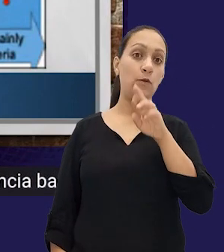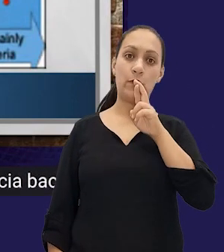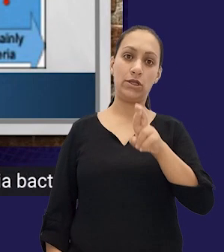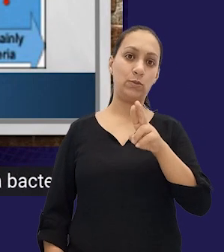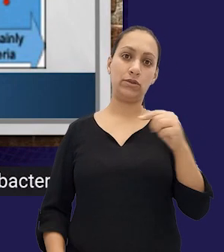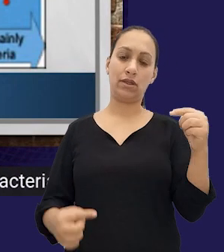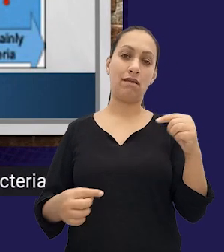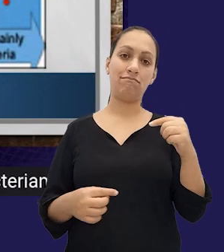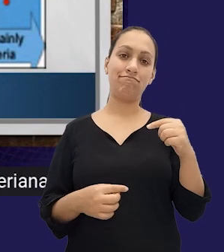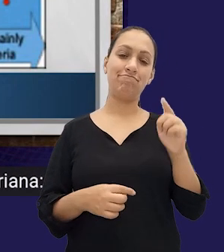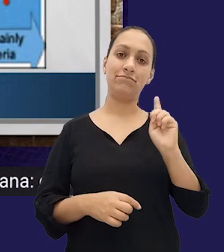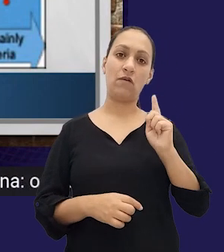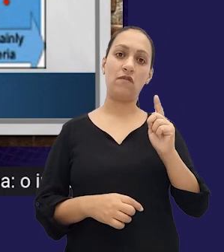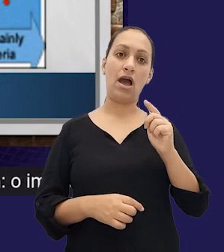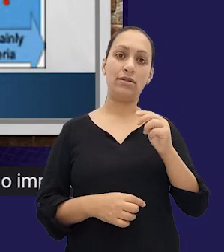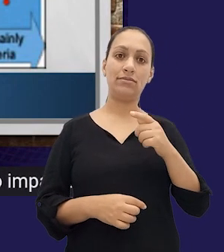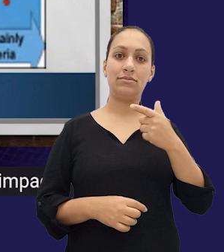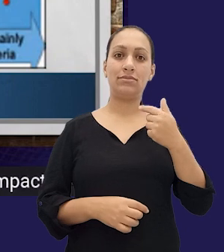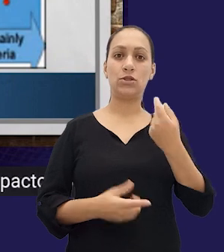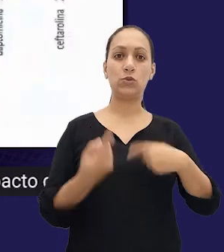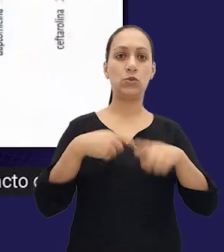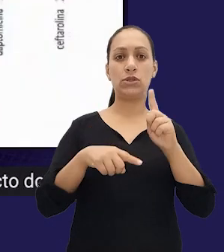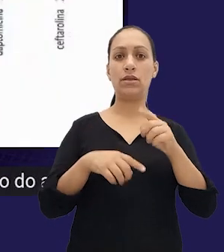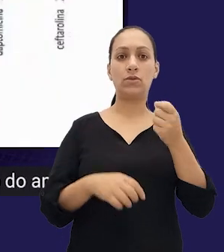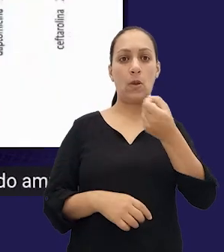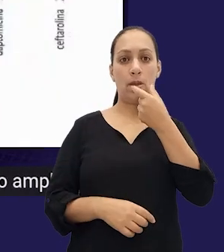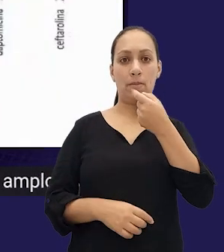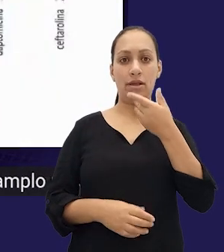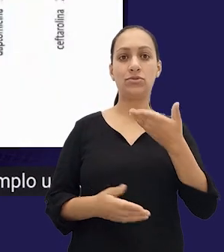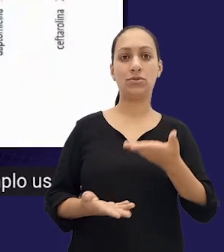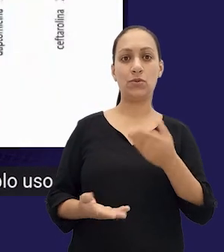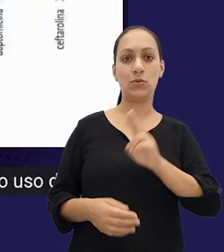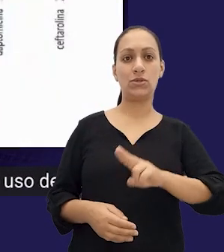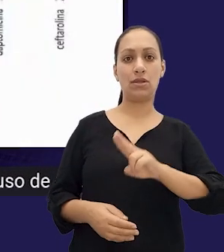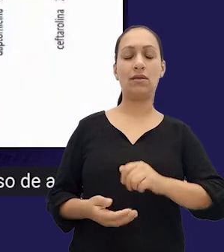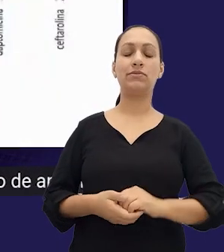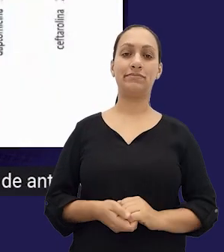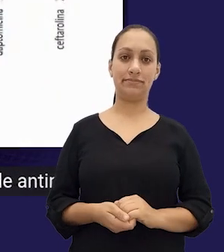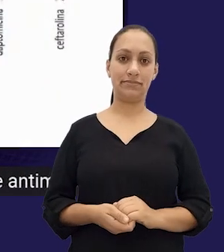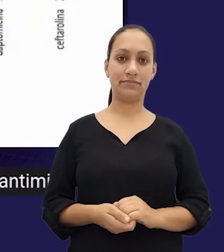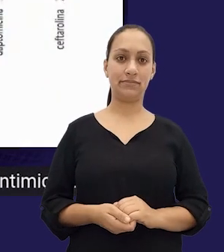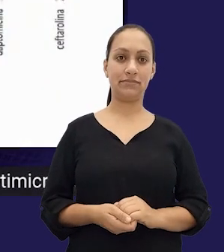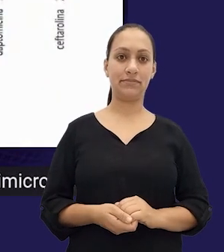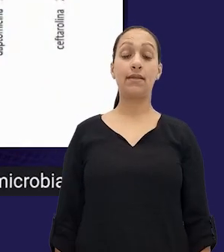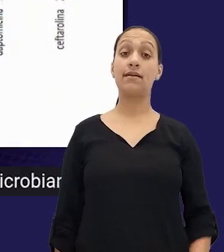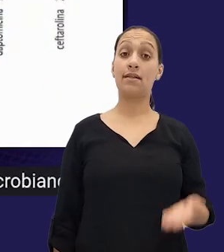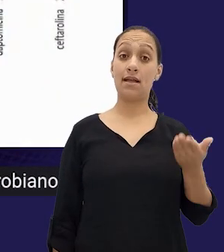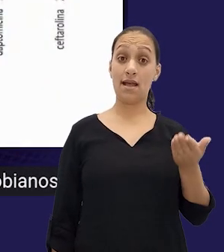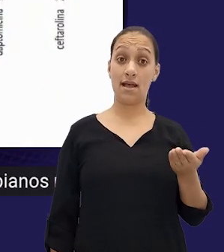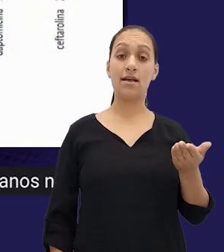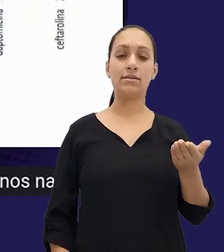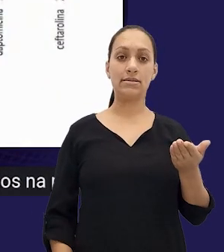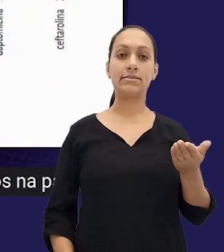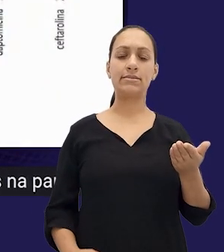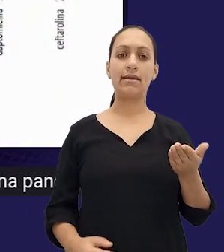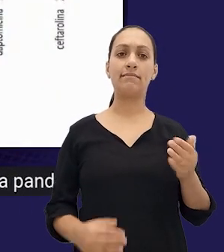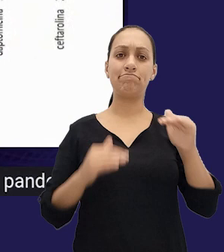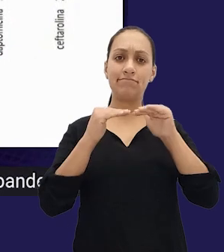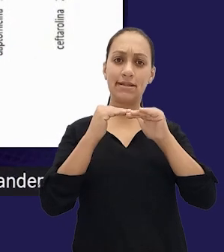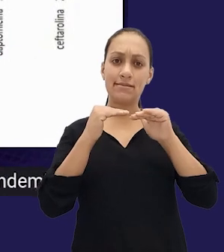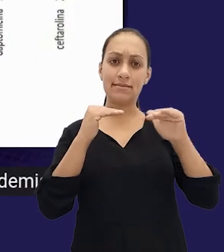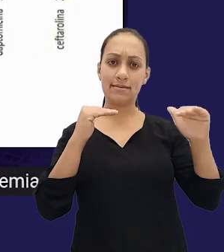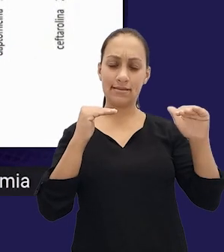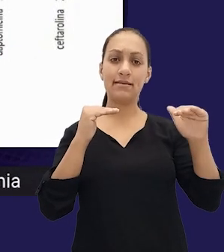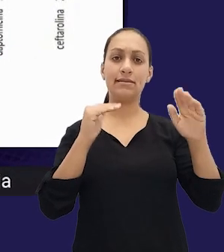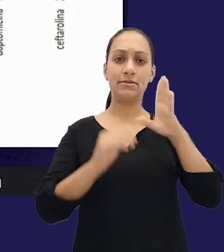àquele antibiótico usado anteriormente, tá? Bom, nessa mesma linha, né, de